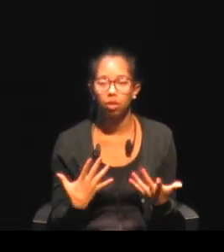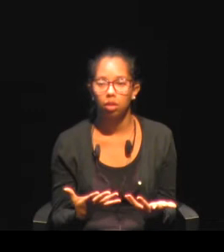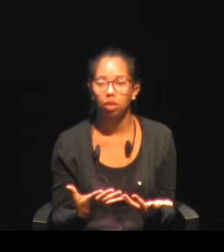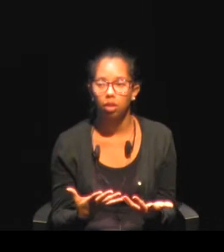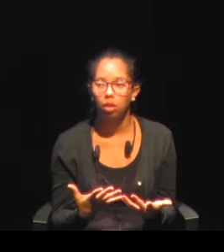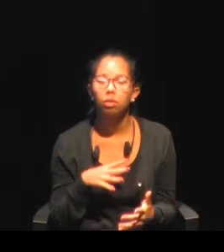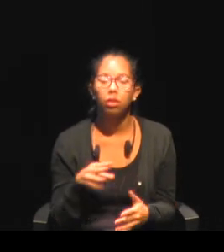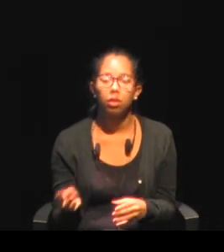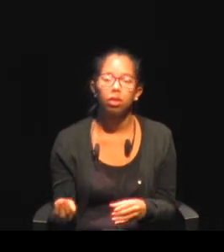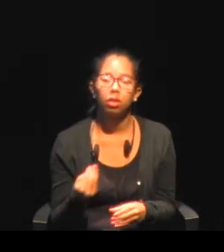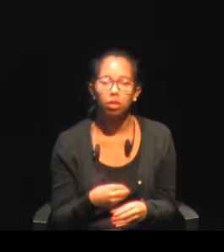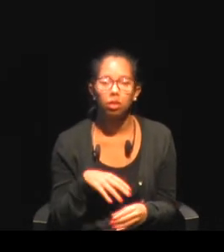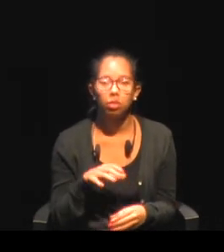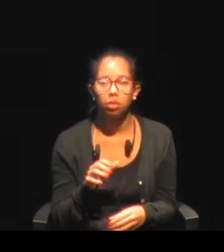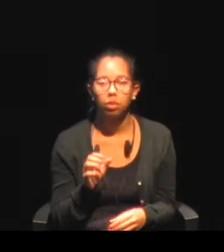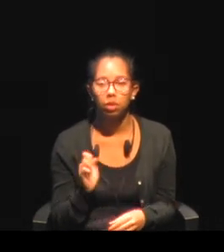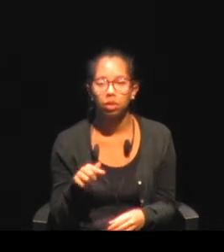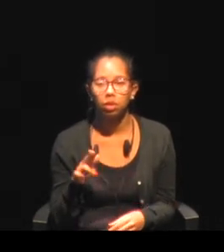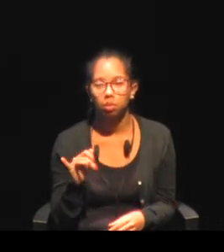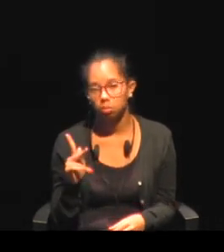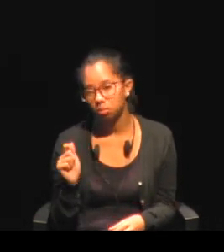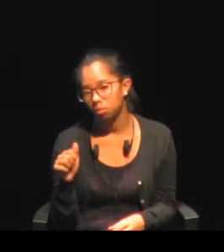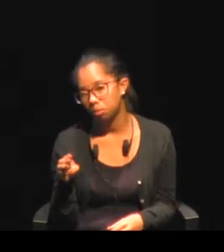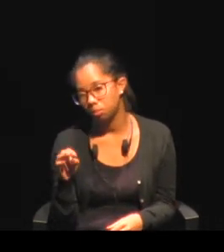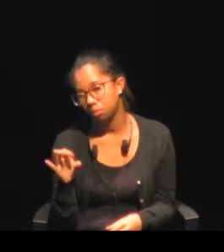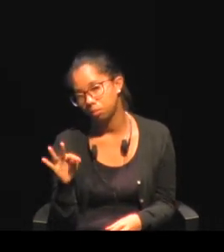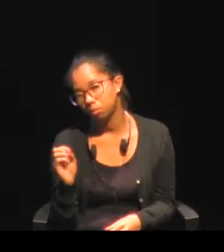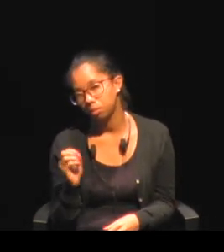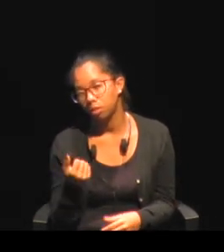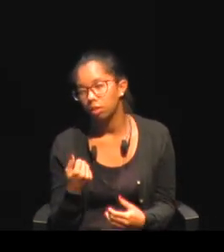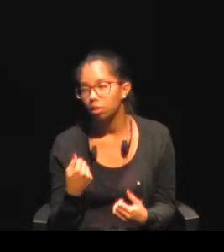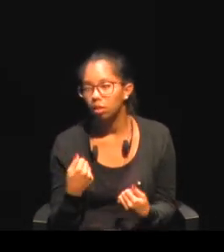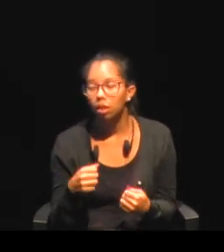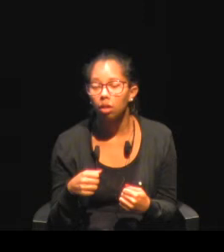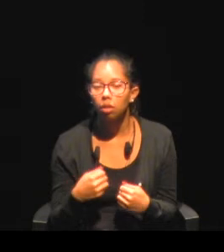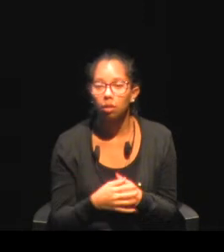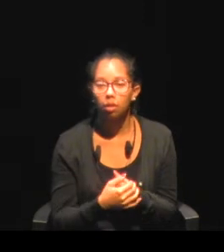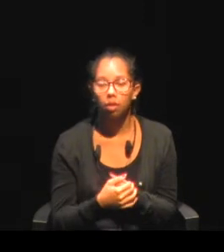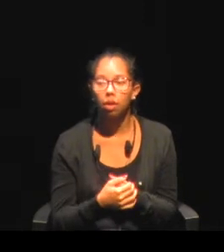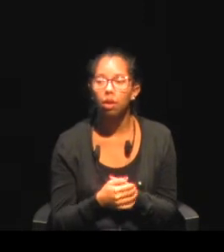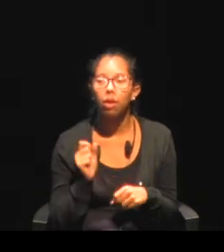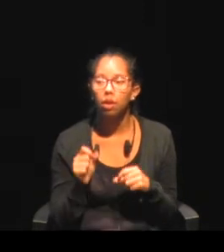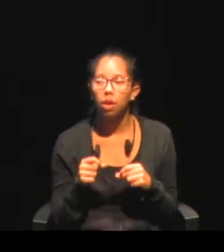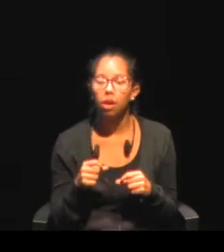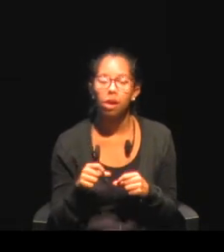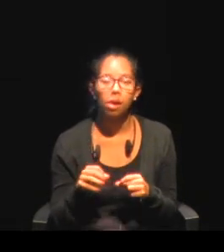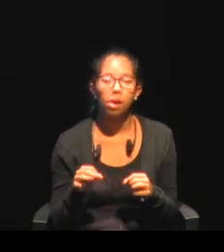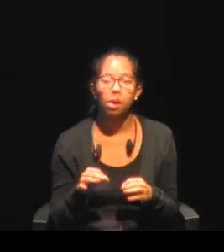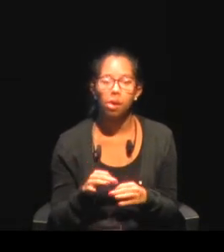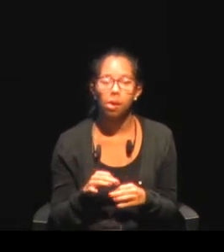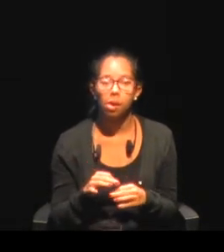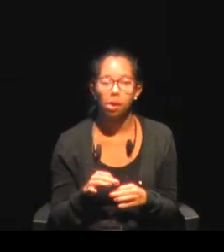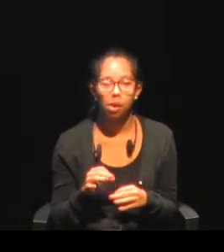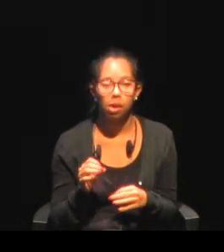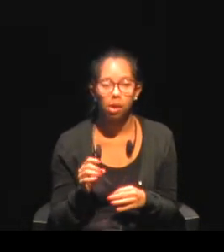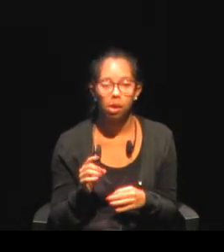aqui para receber esse equipamento aí, que vai ser importante do ponto de vista viário, sem dúvida, mas